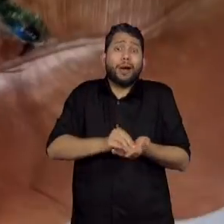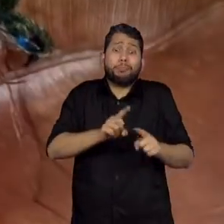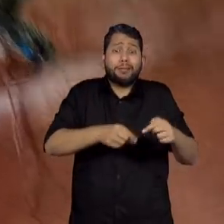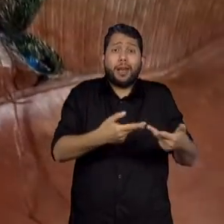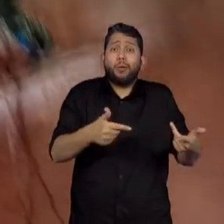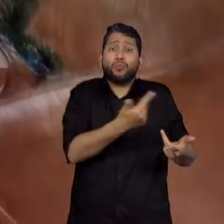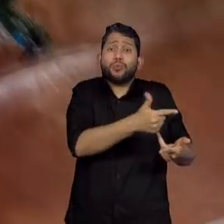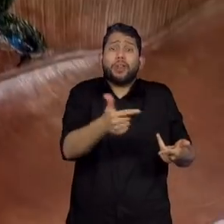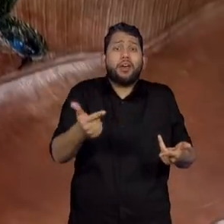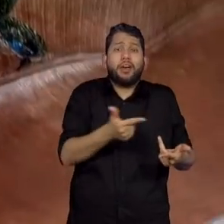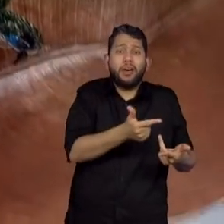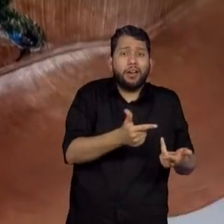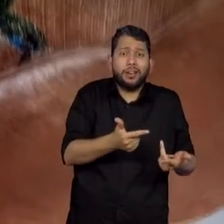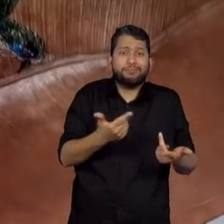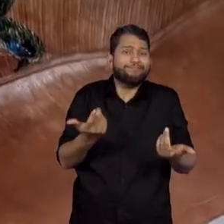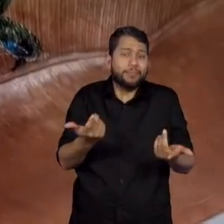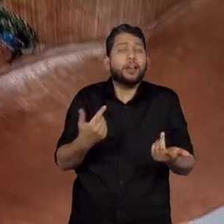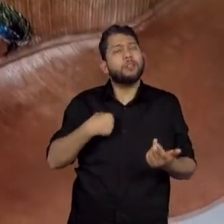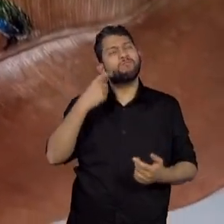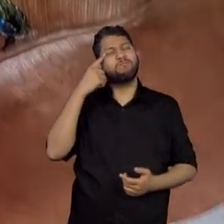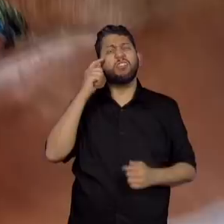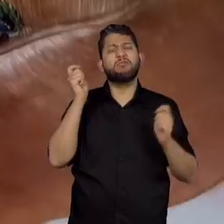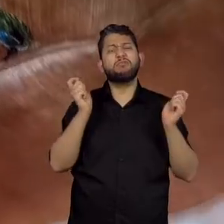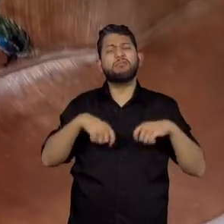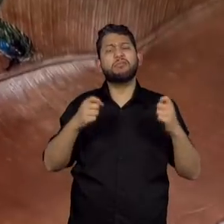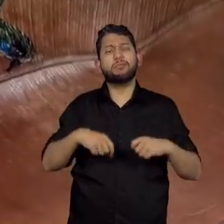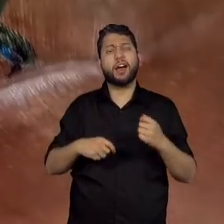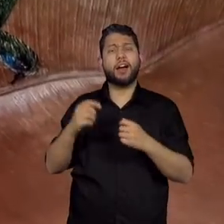comecei com o bordado nas folhas secas, né?